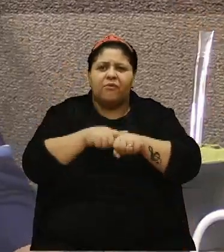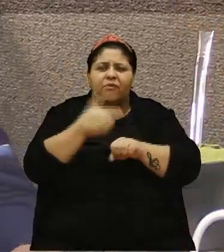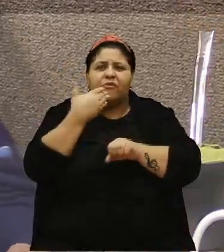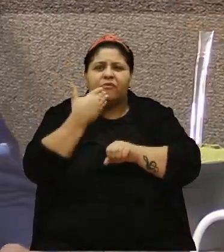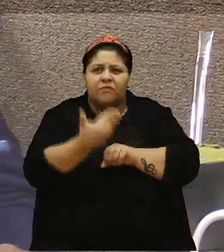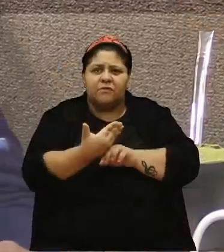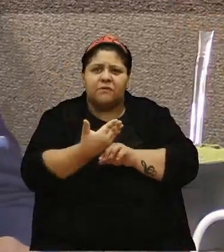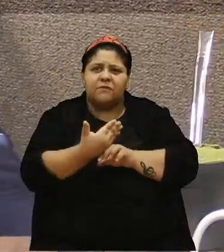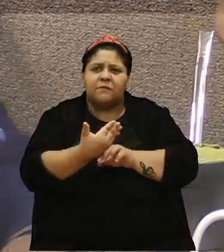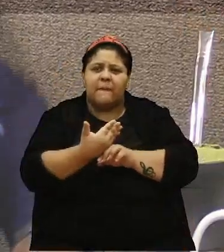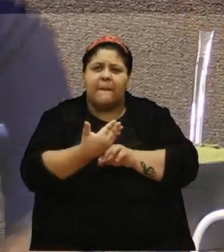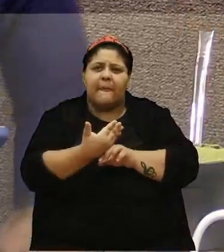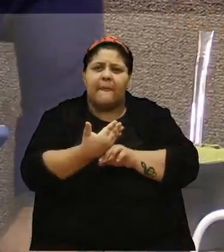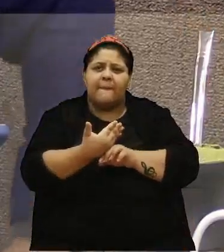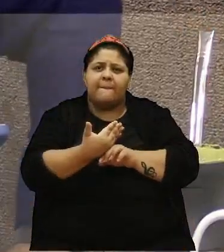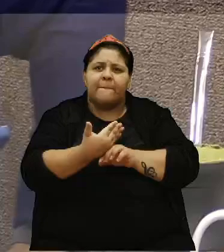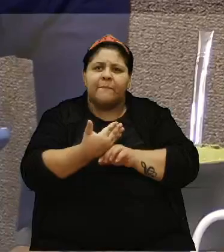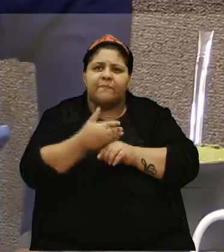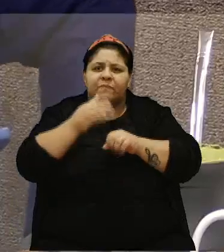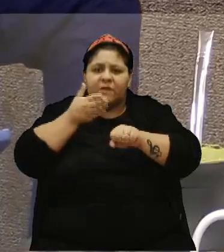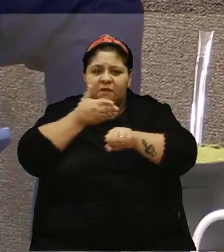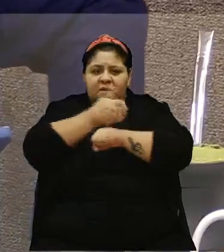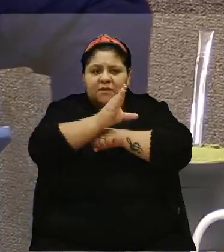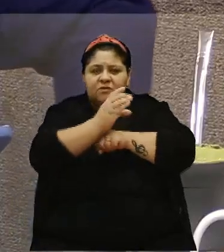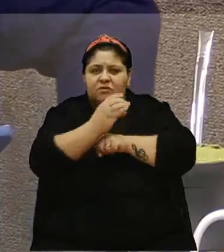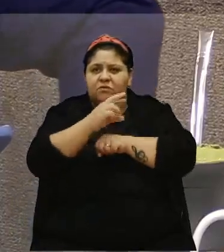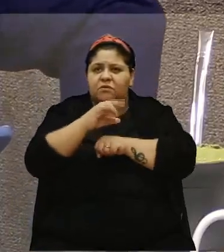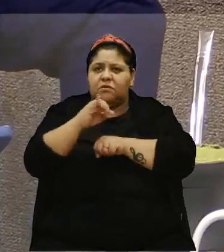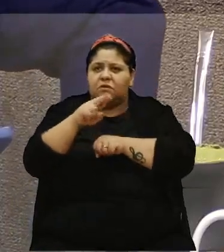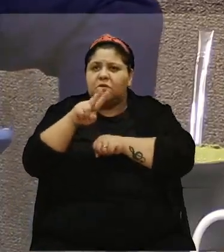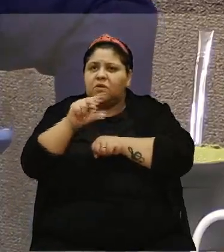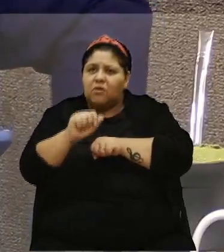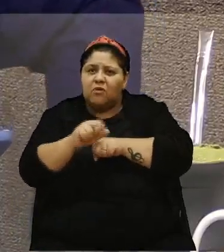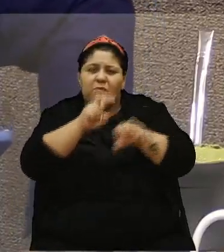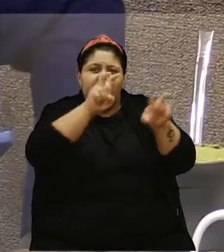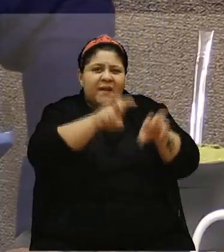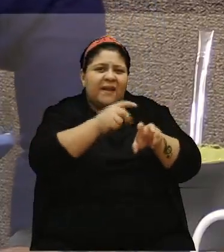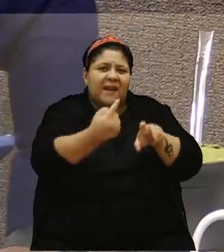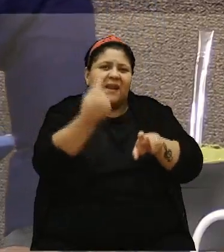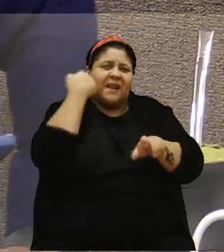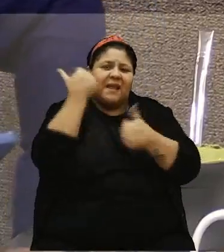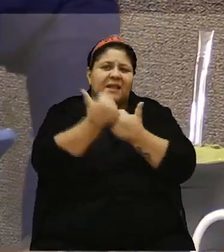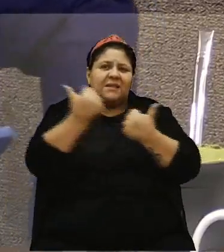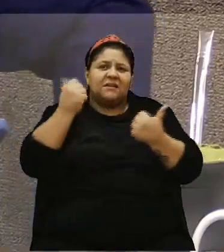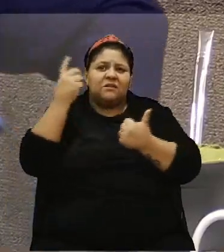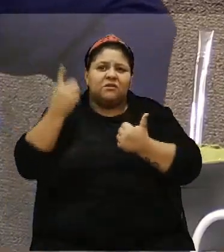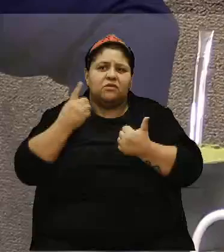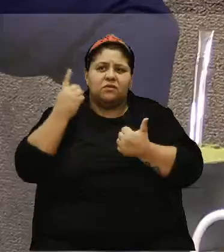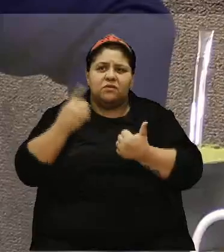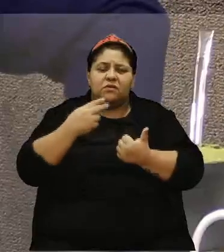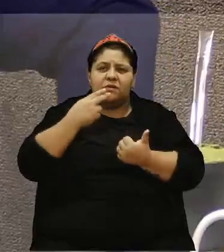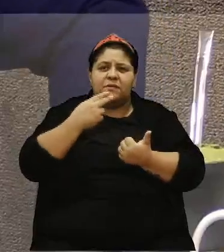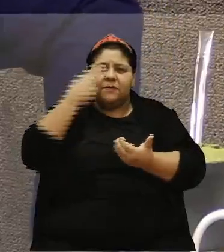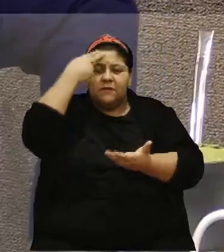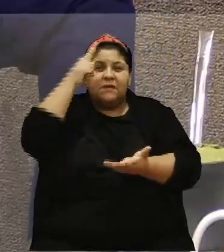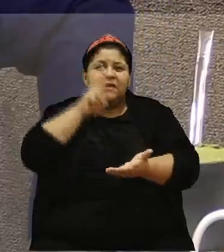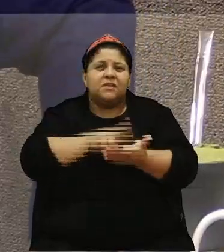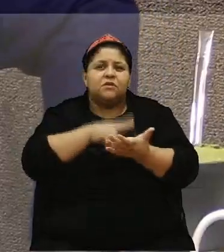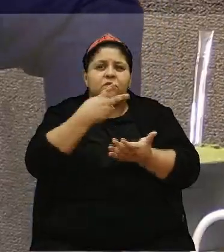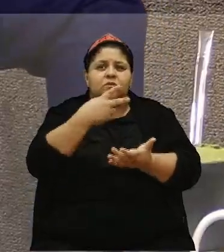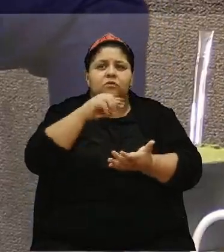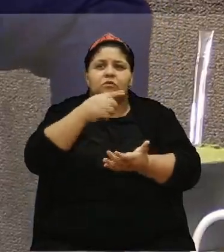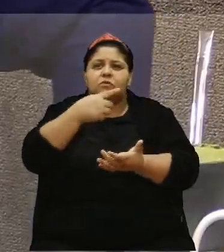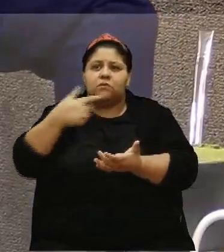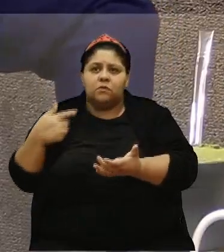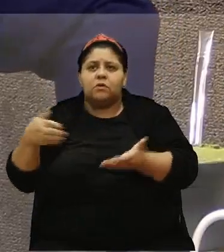solicitando esse recuo, esse acesso aí lá para a Criúva, né? Lá atrás, quando era eu assessora do deputado Neri, 2017. Então é